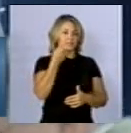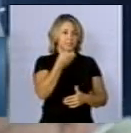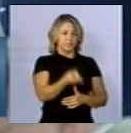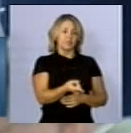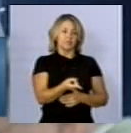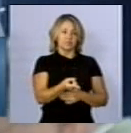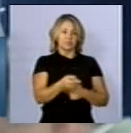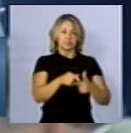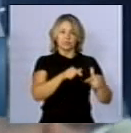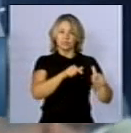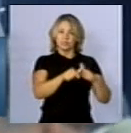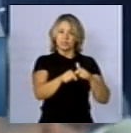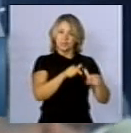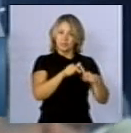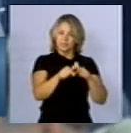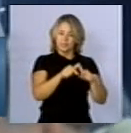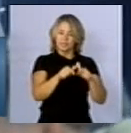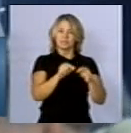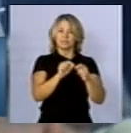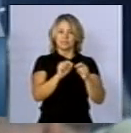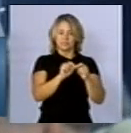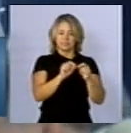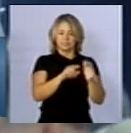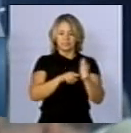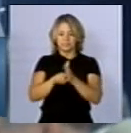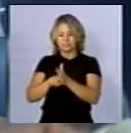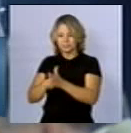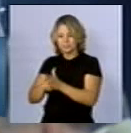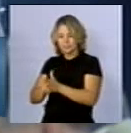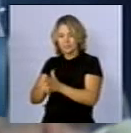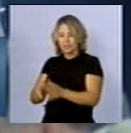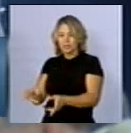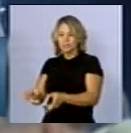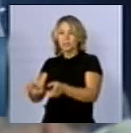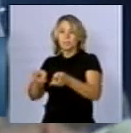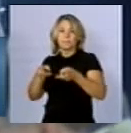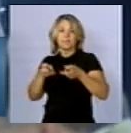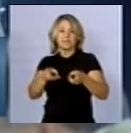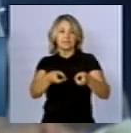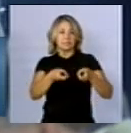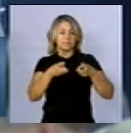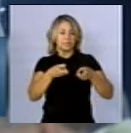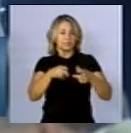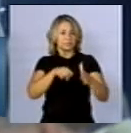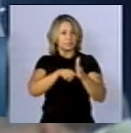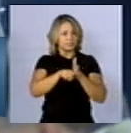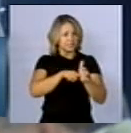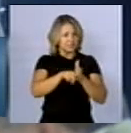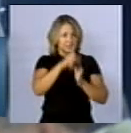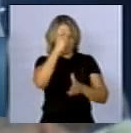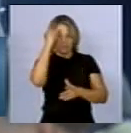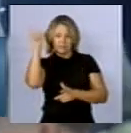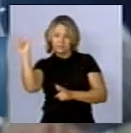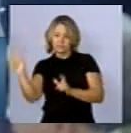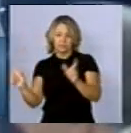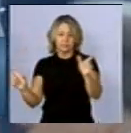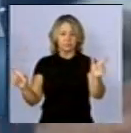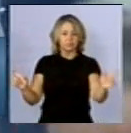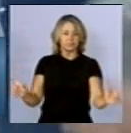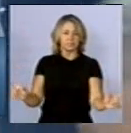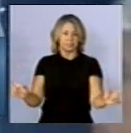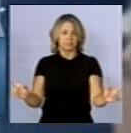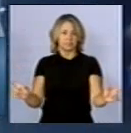realização da pesquisa e o que notou-se nessa pesquisa que as pessoas